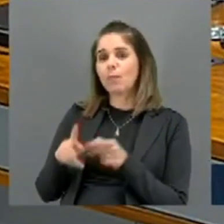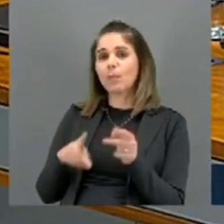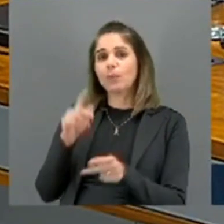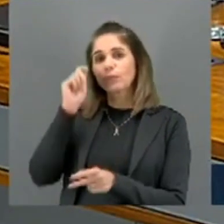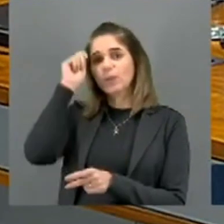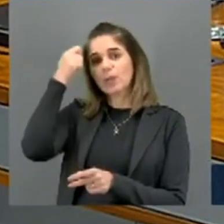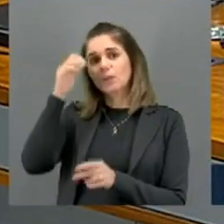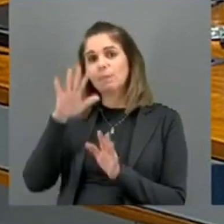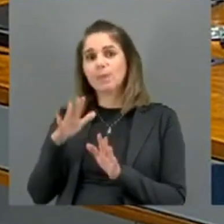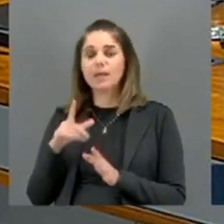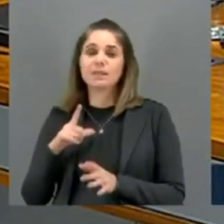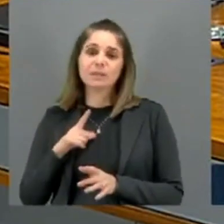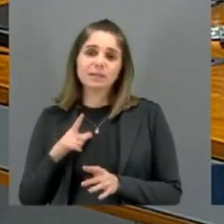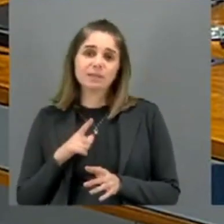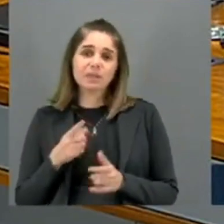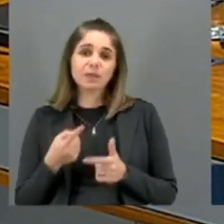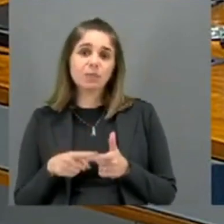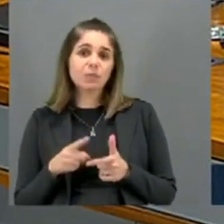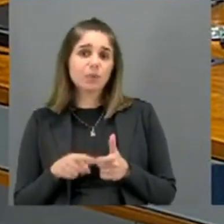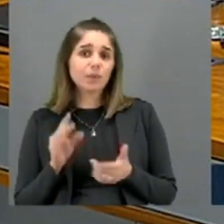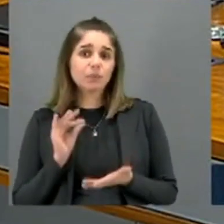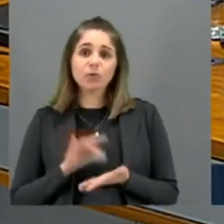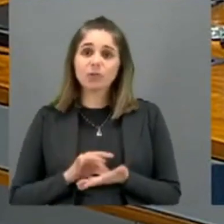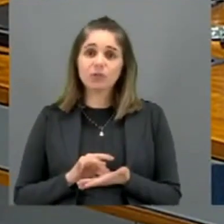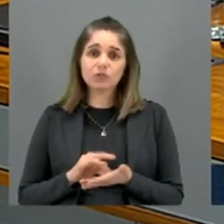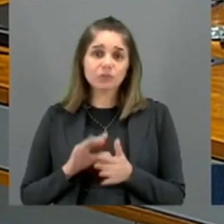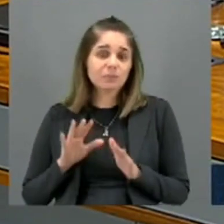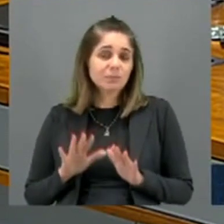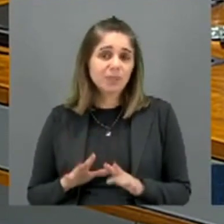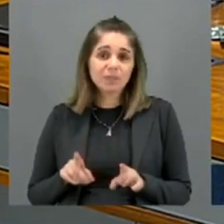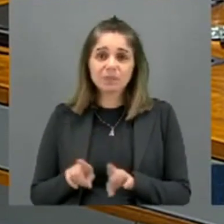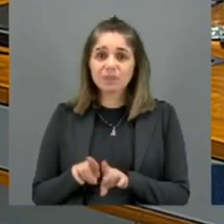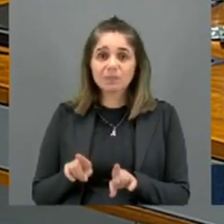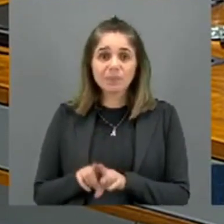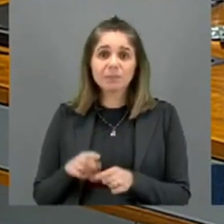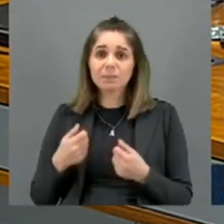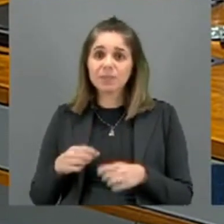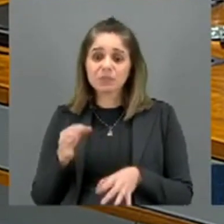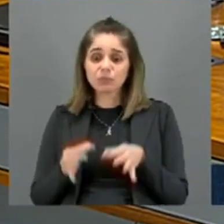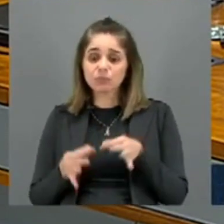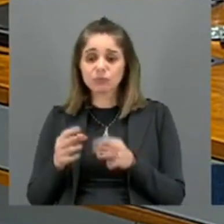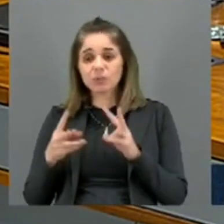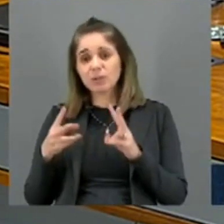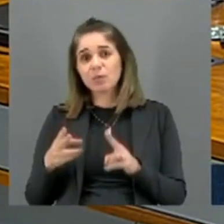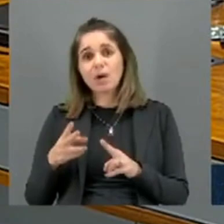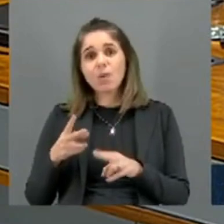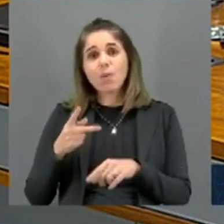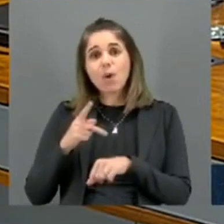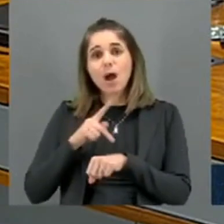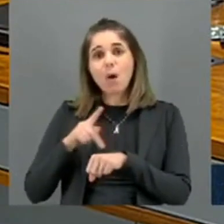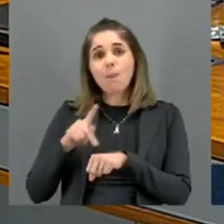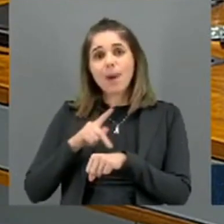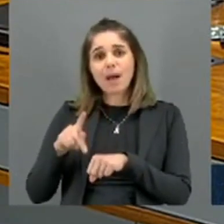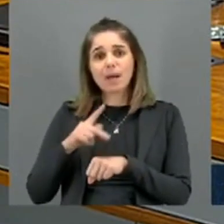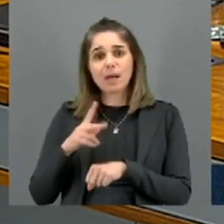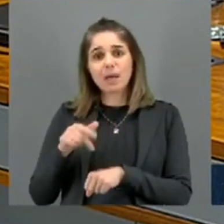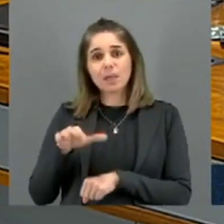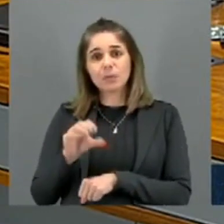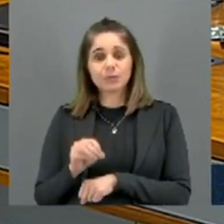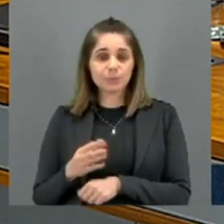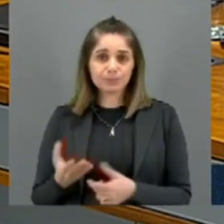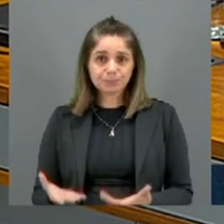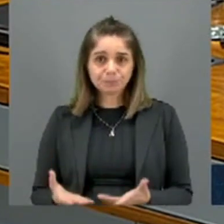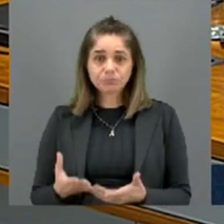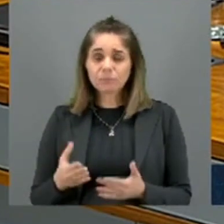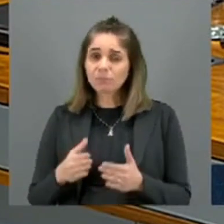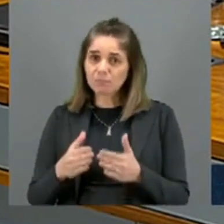mesmo tempo que são justos com os negros, são injustos com os pardos. A gente não pode, e por isso, Paim, por isso, Humberto, que eu vou pedir